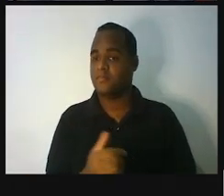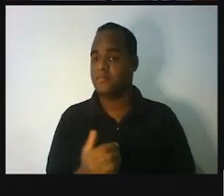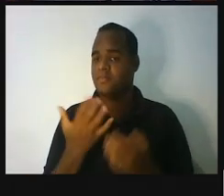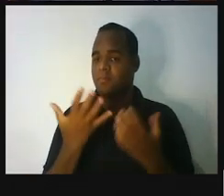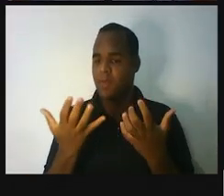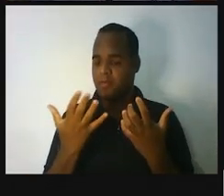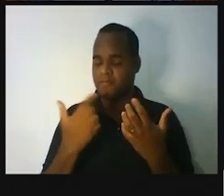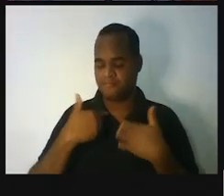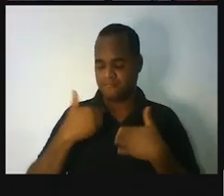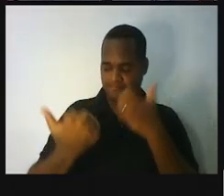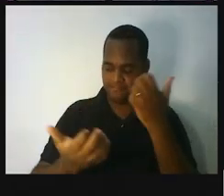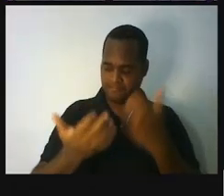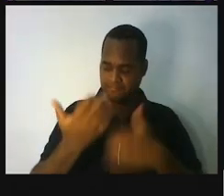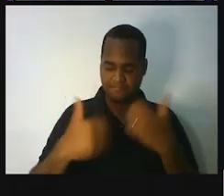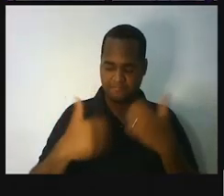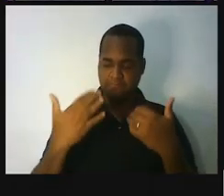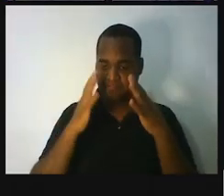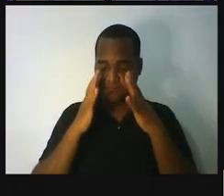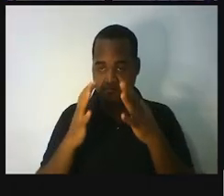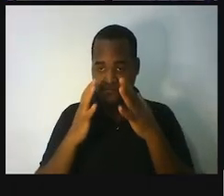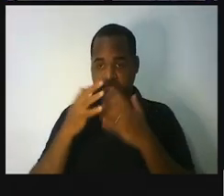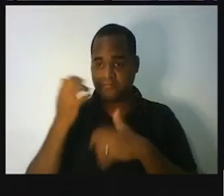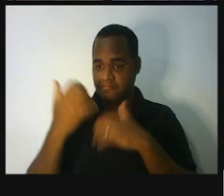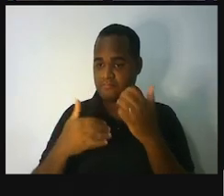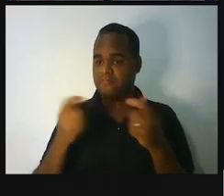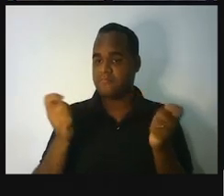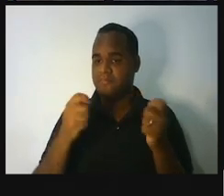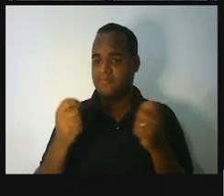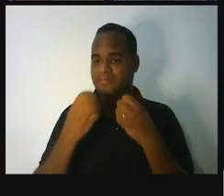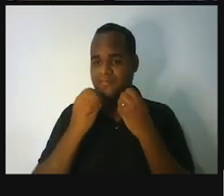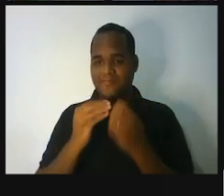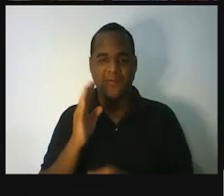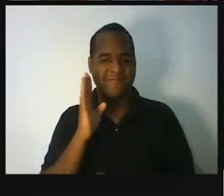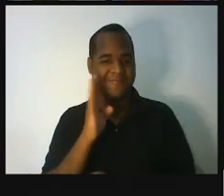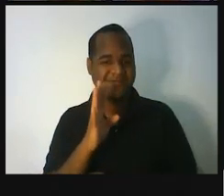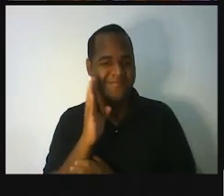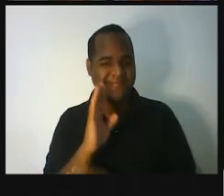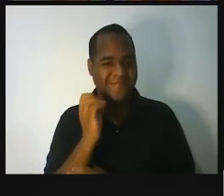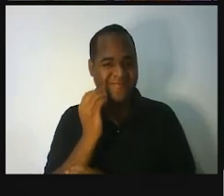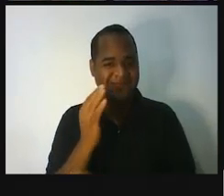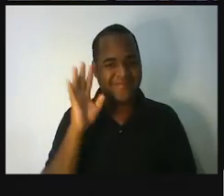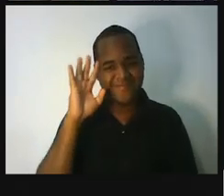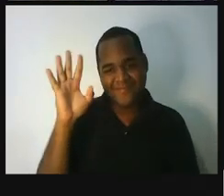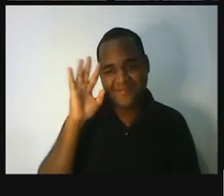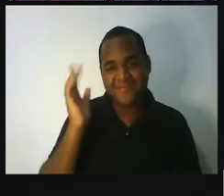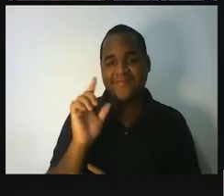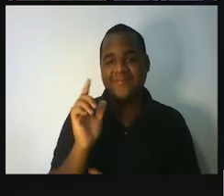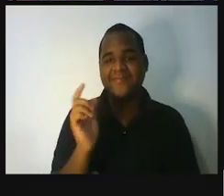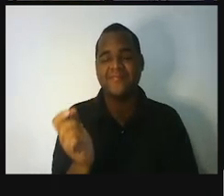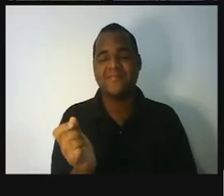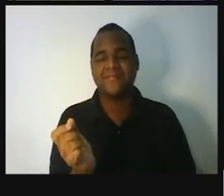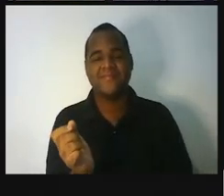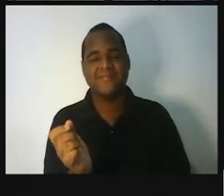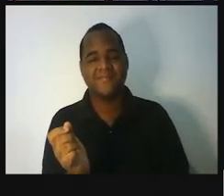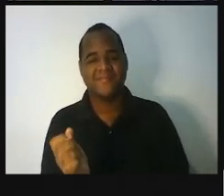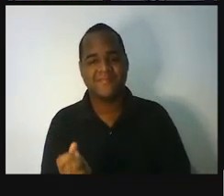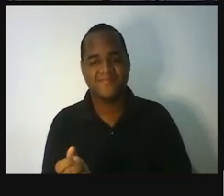você. Muita atenção, tá bom? Que tem coisa bacana aí para você pensar. Valeu? Vamos ao episódio.